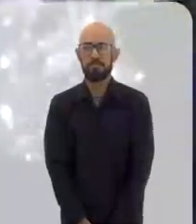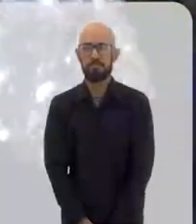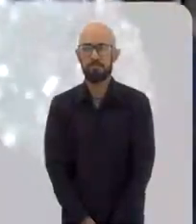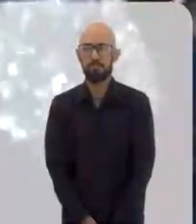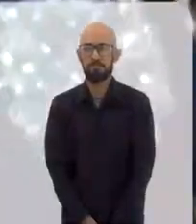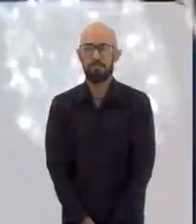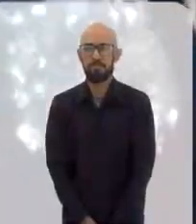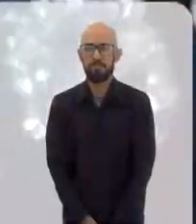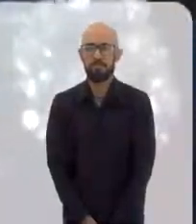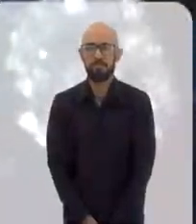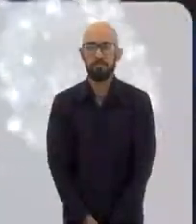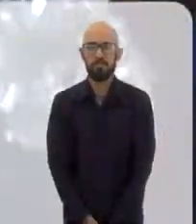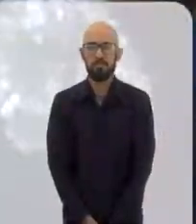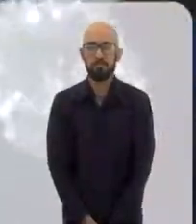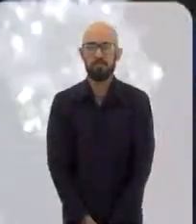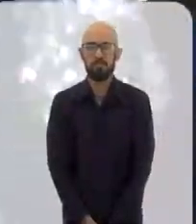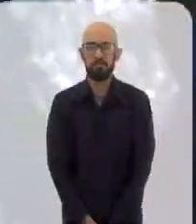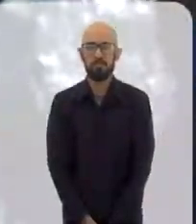Música